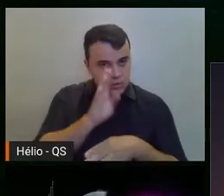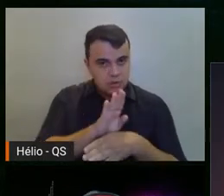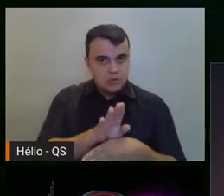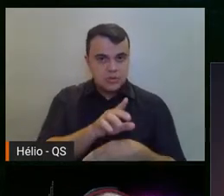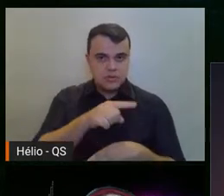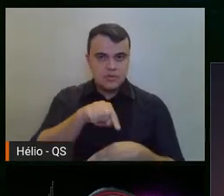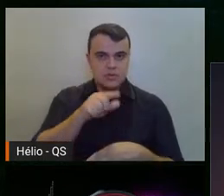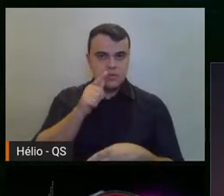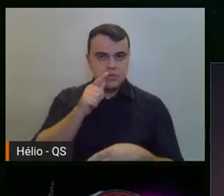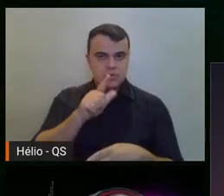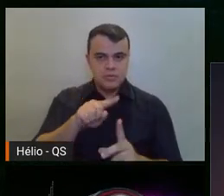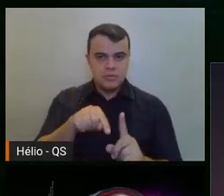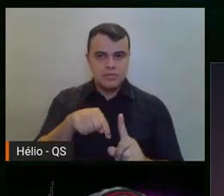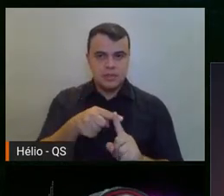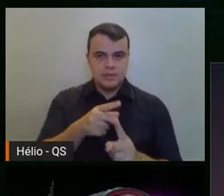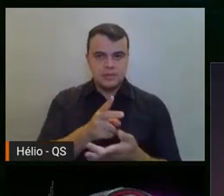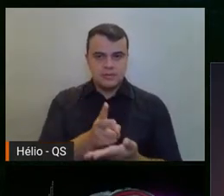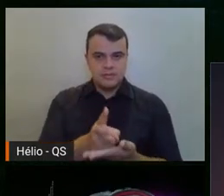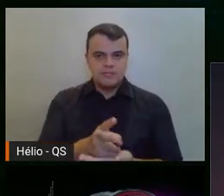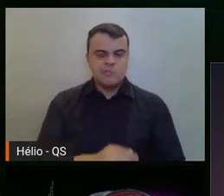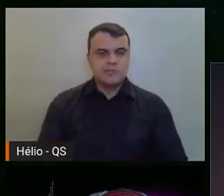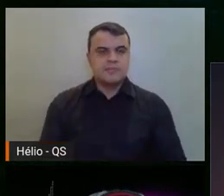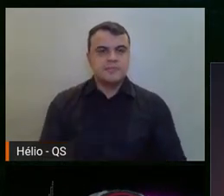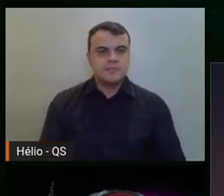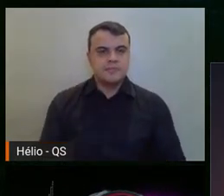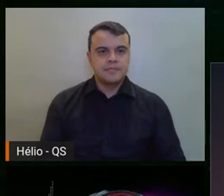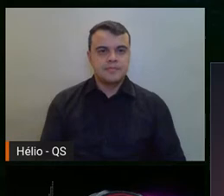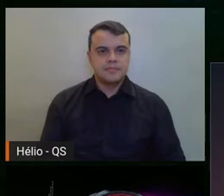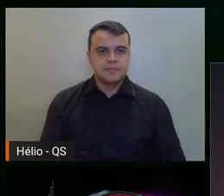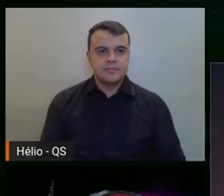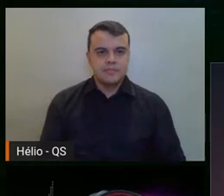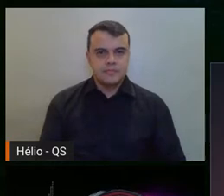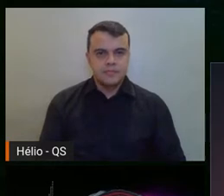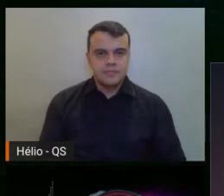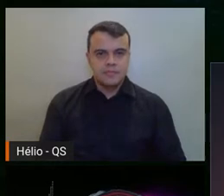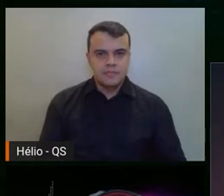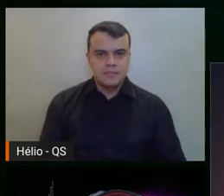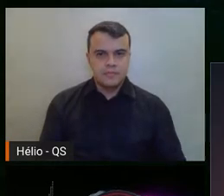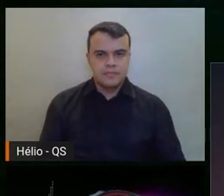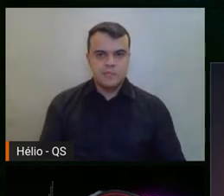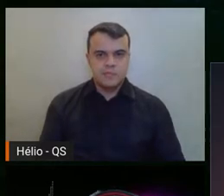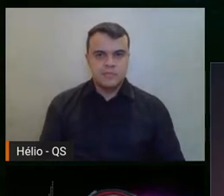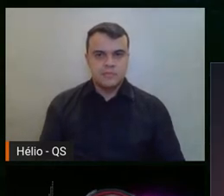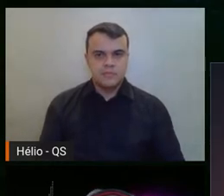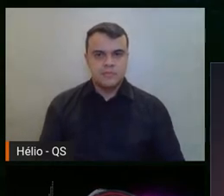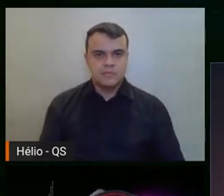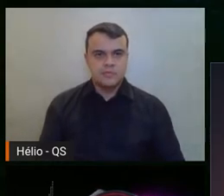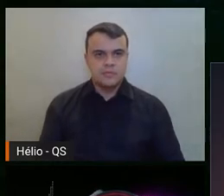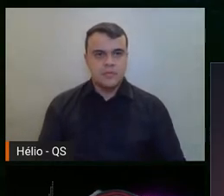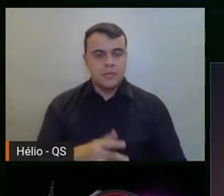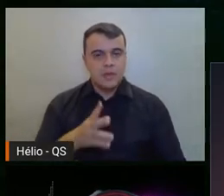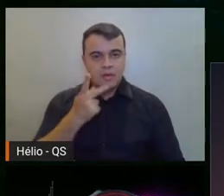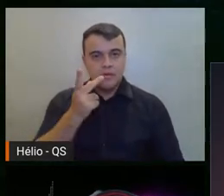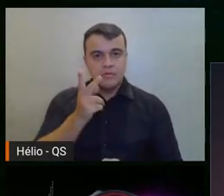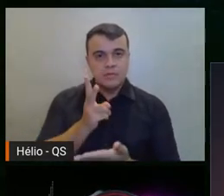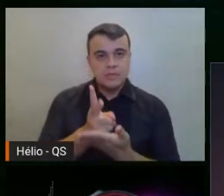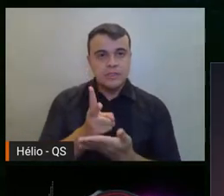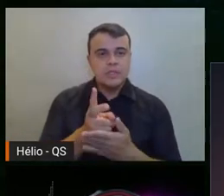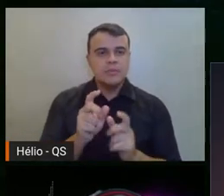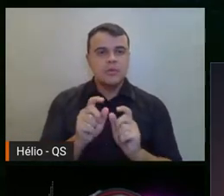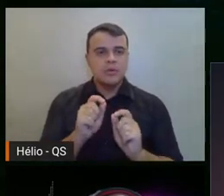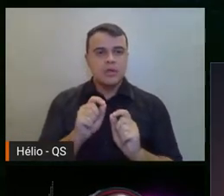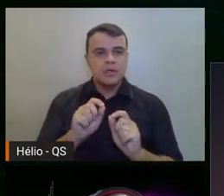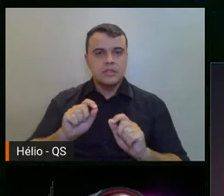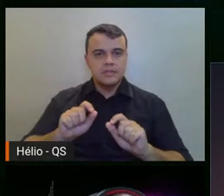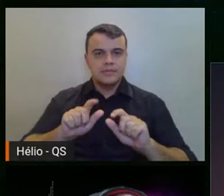a chegar mais longe sempre Fechou então é isso aí a gente sempre fala assim eu sempre coloco esse